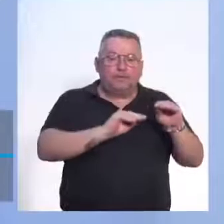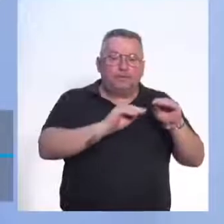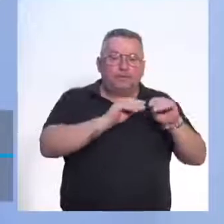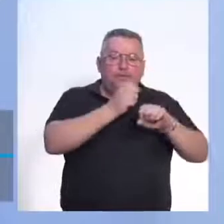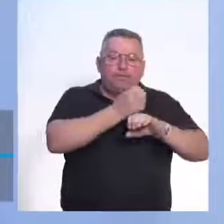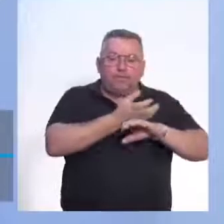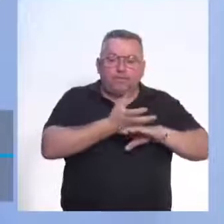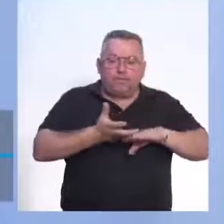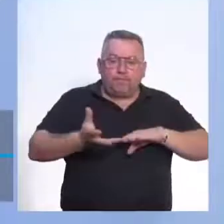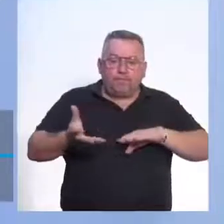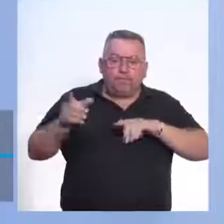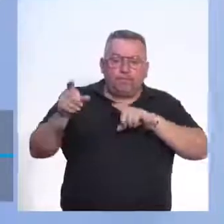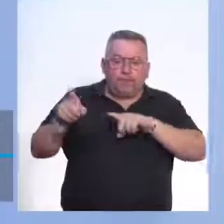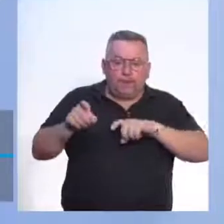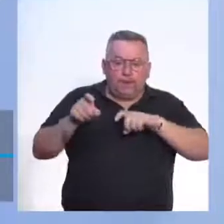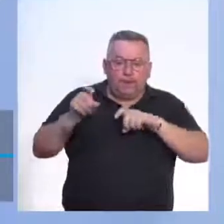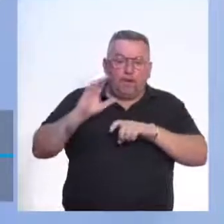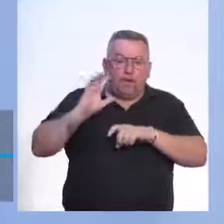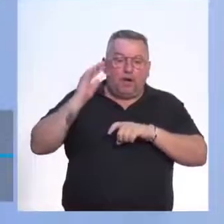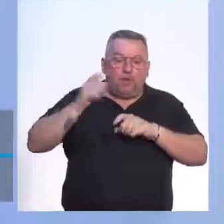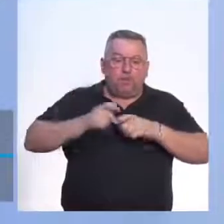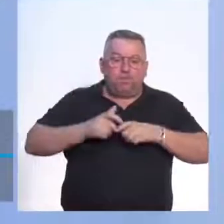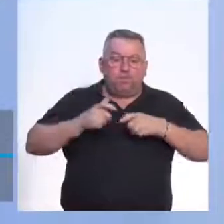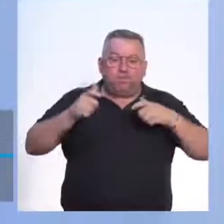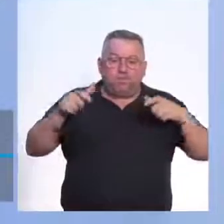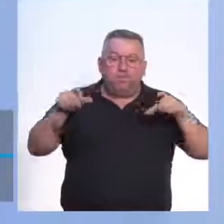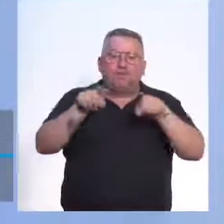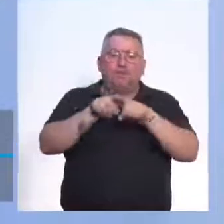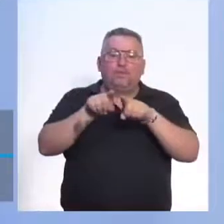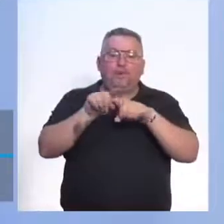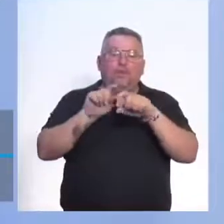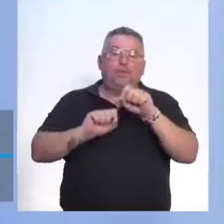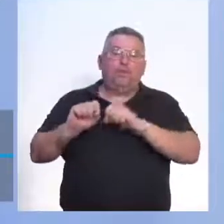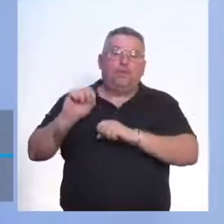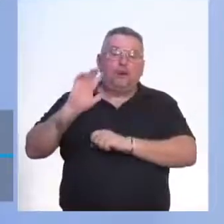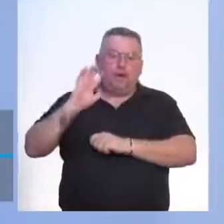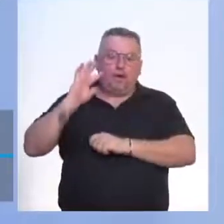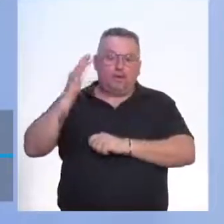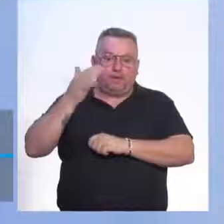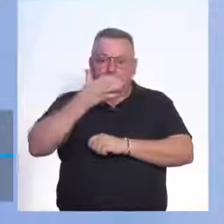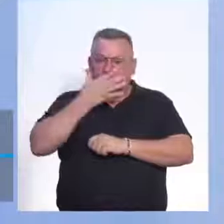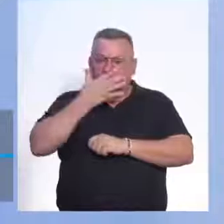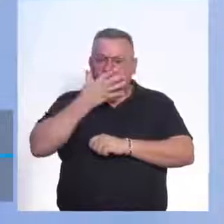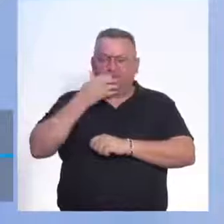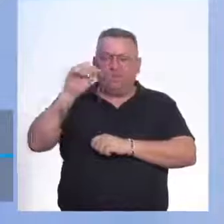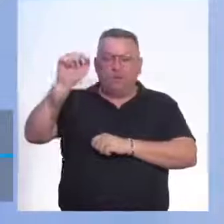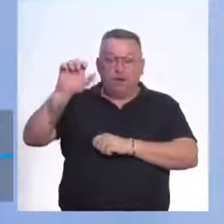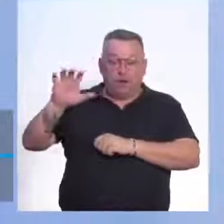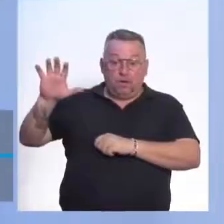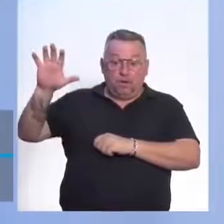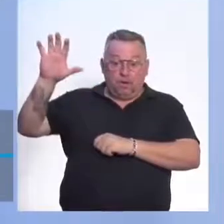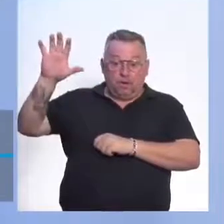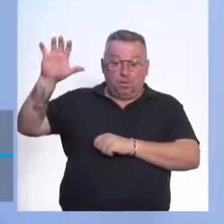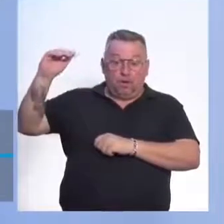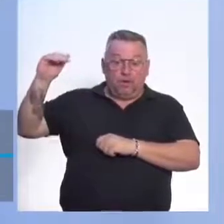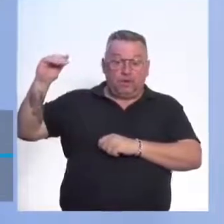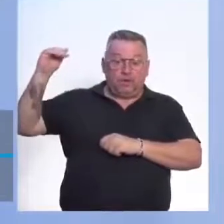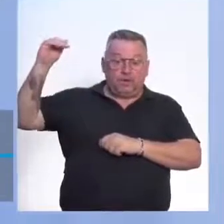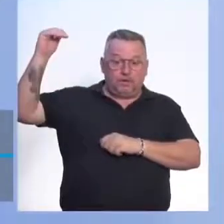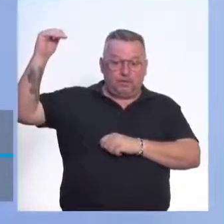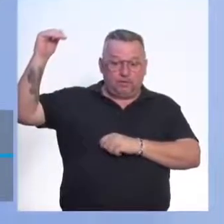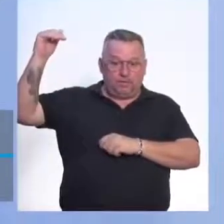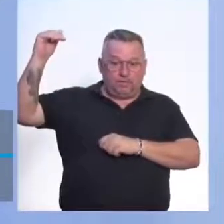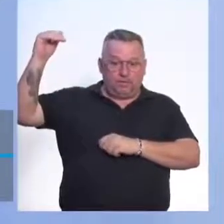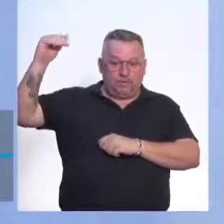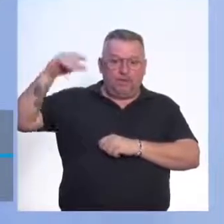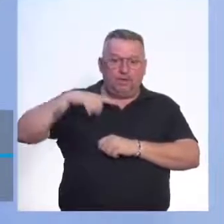Isso possibilitou, então, um crescimento dos campos. E aí, o que acontece? A Europa ficou assim, ó, Europa Ocidental. Nós temos